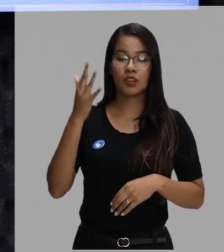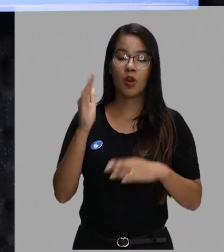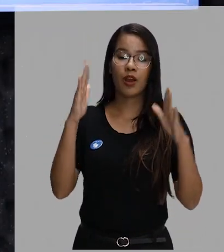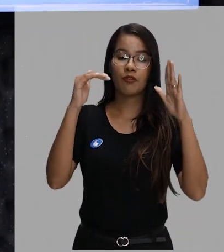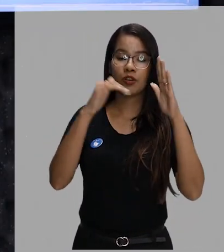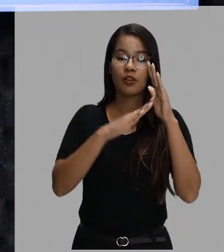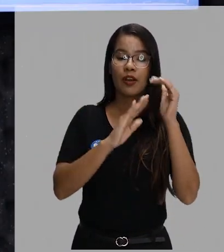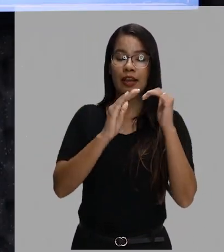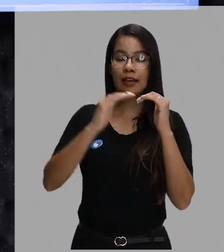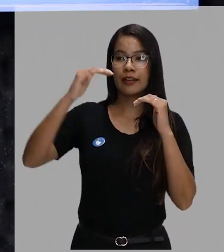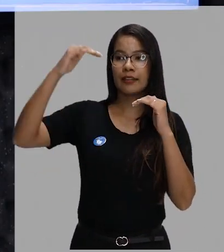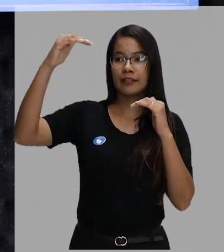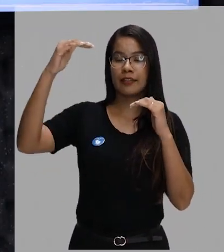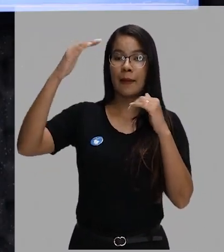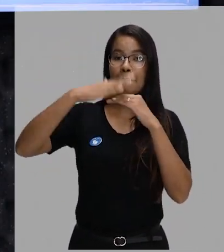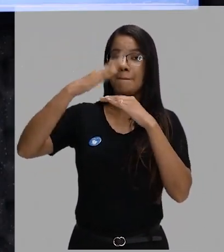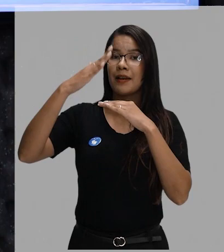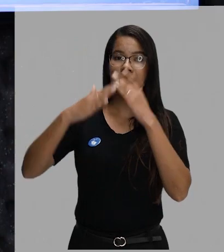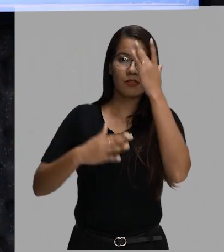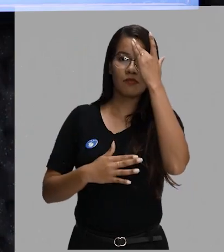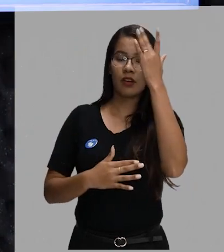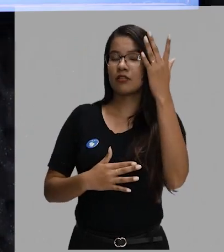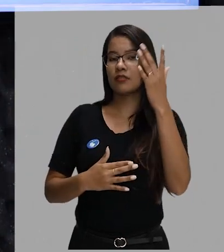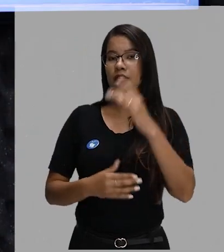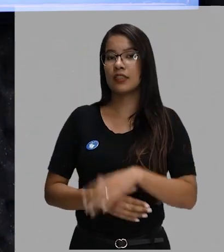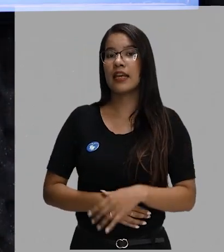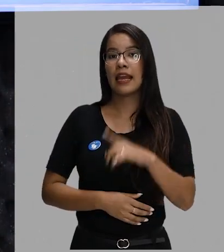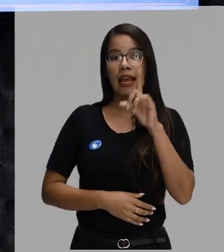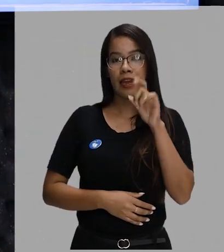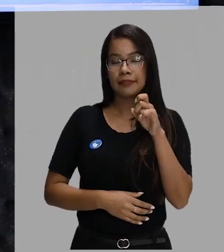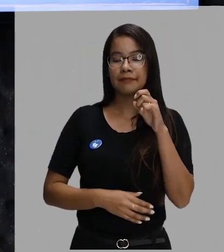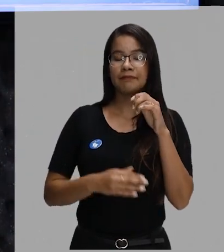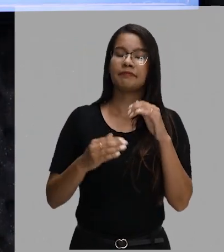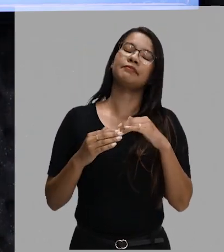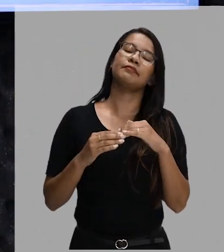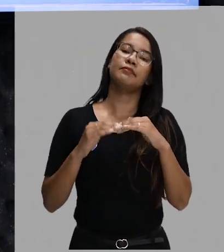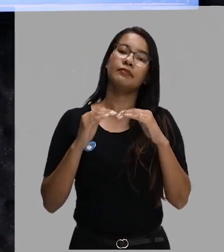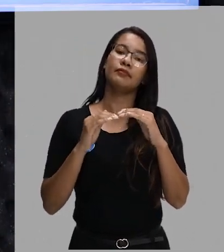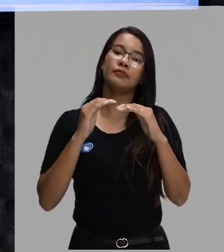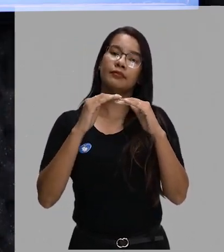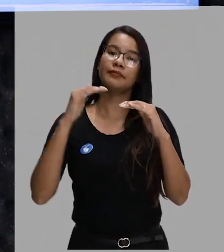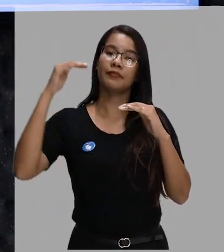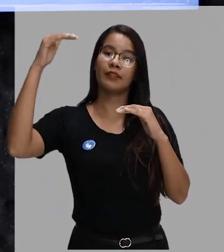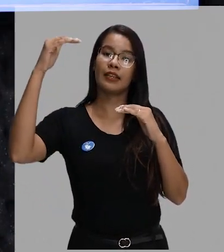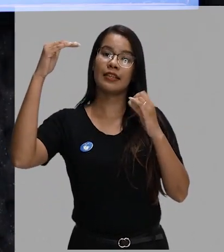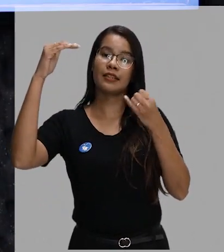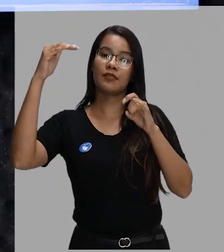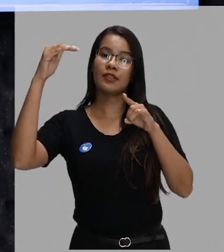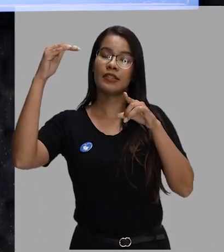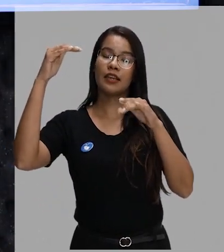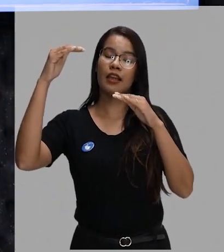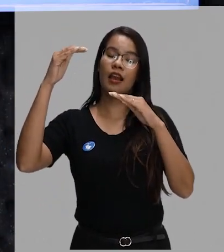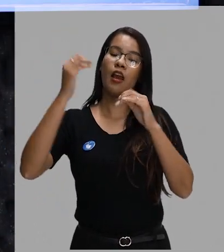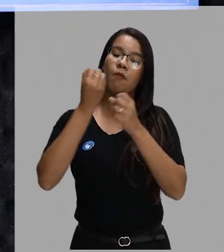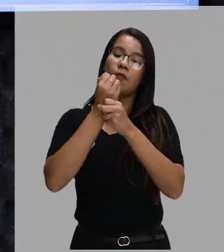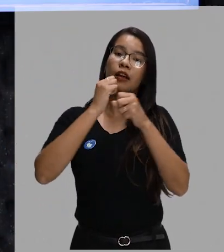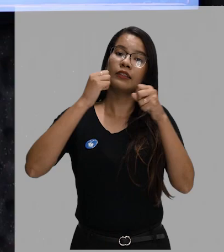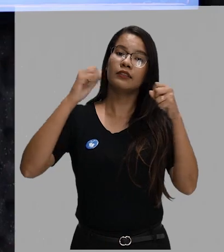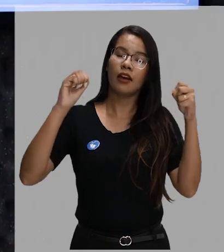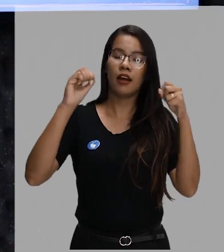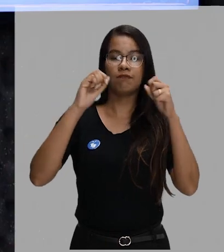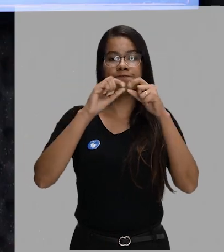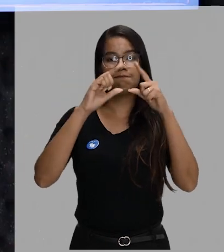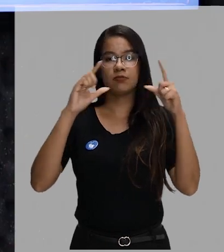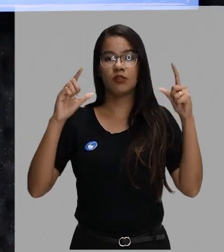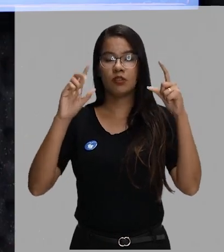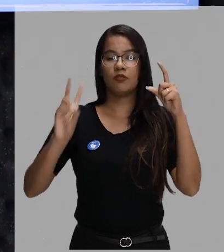Mais fácil ainda para a gente saber, gente, a função é crescente se você aumentar o valor de x e o valor de y aumentar também. Tá?